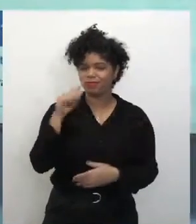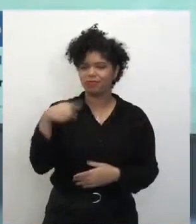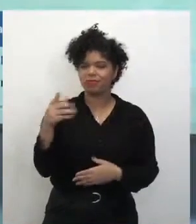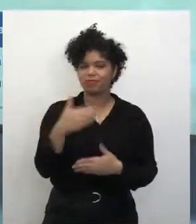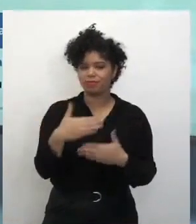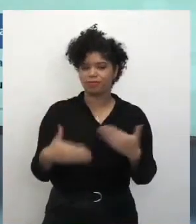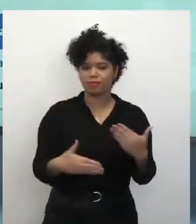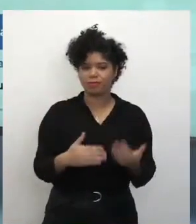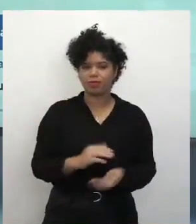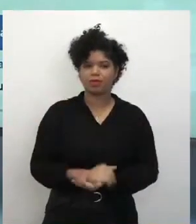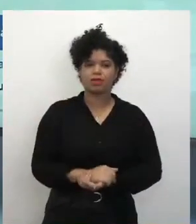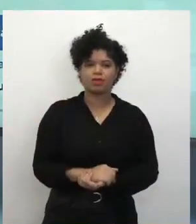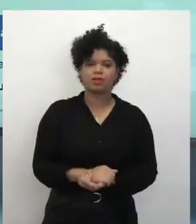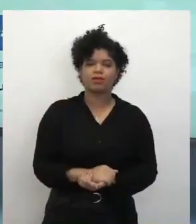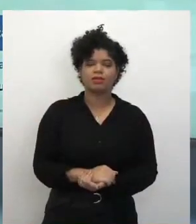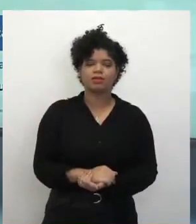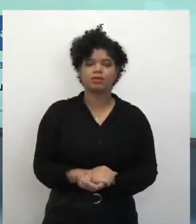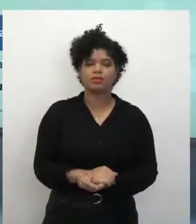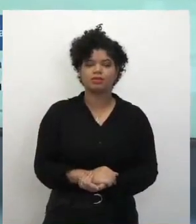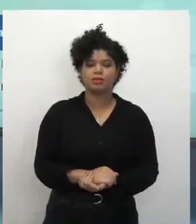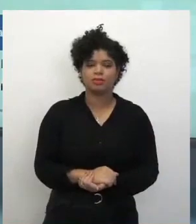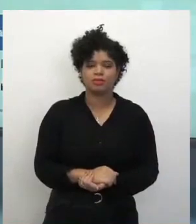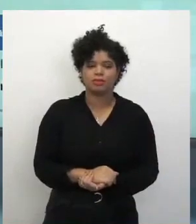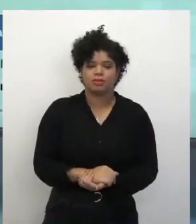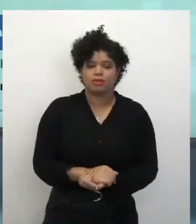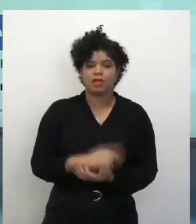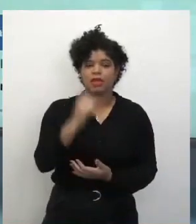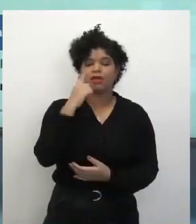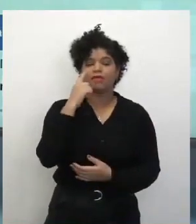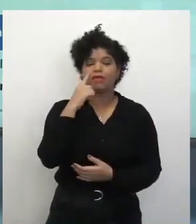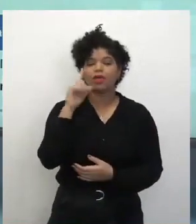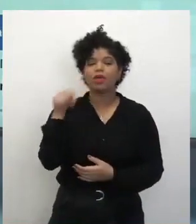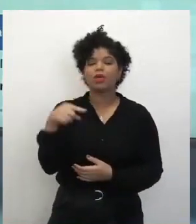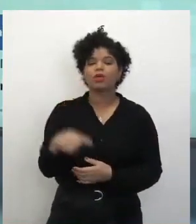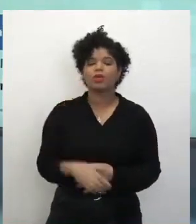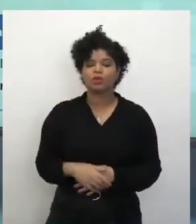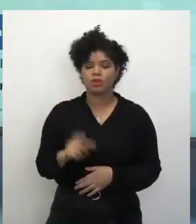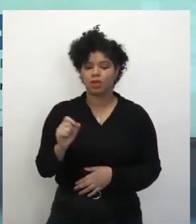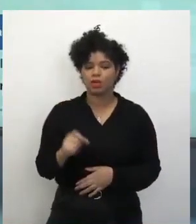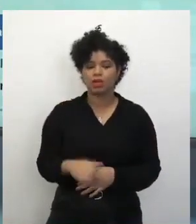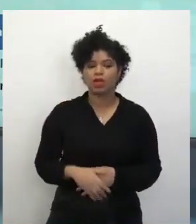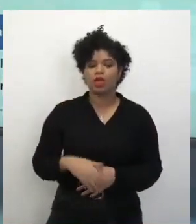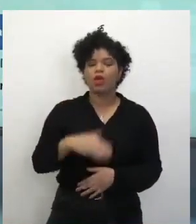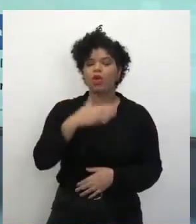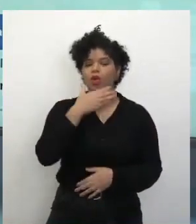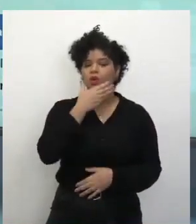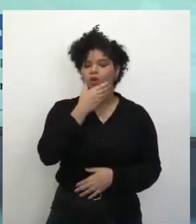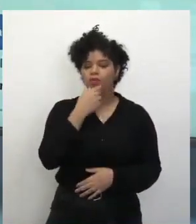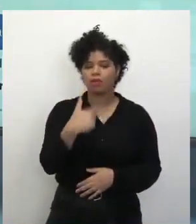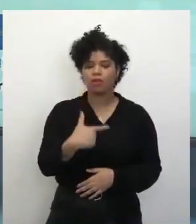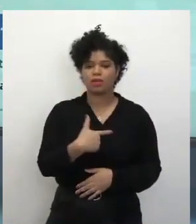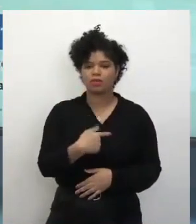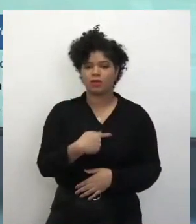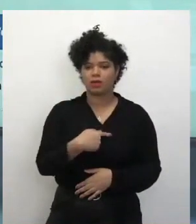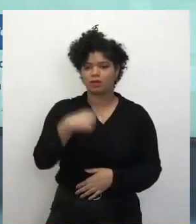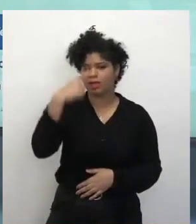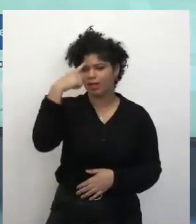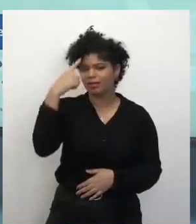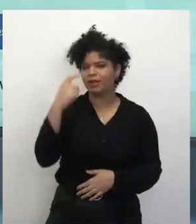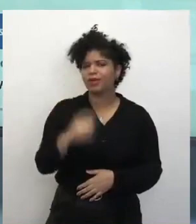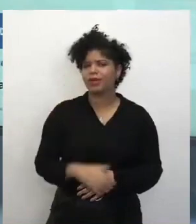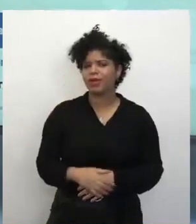Como trocar o led Olha lá e como que o Vargas um qual que vai ser a manobra dele